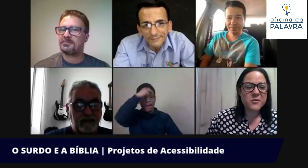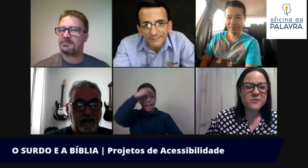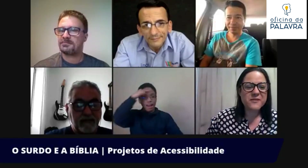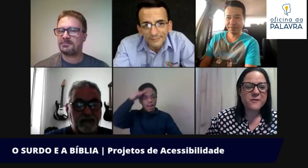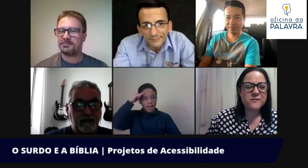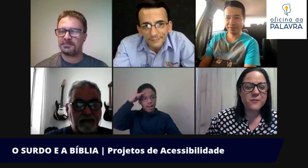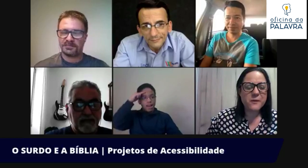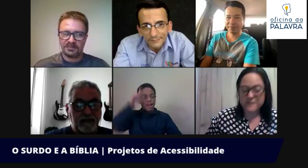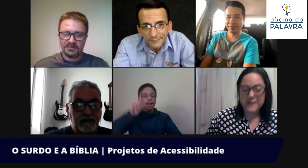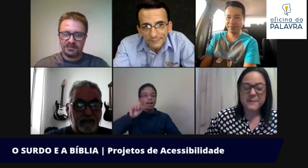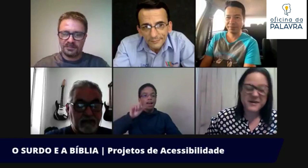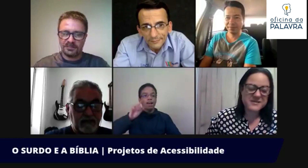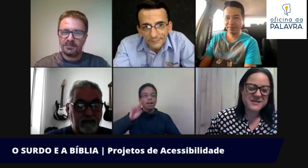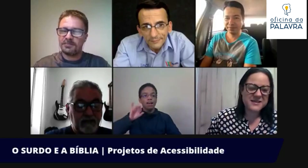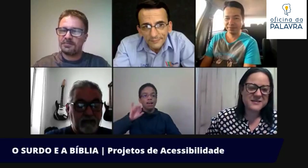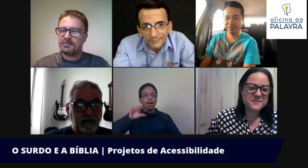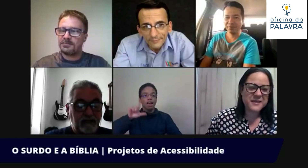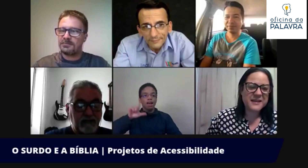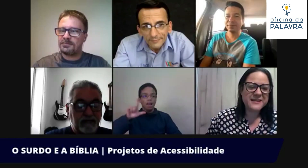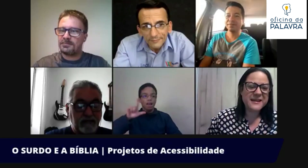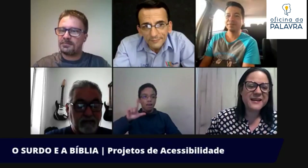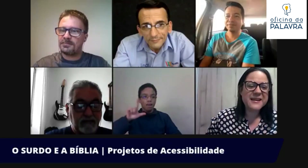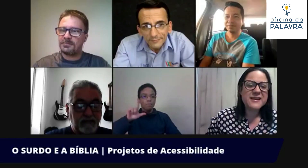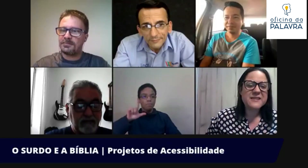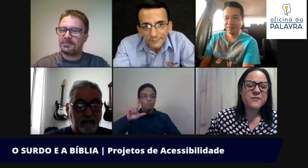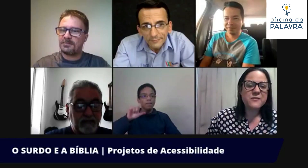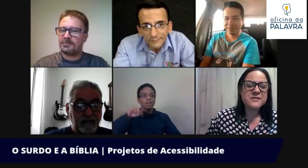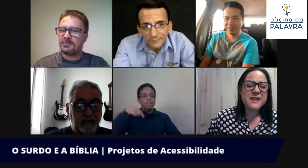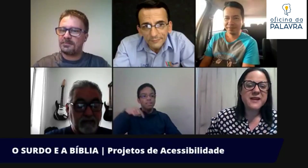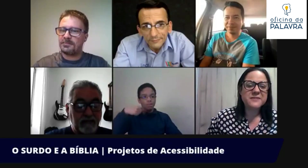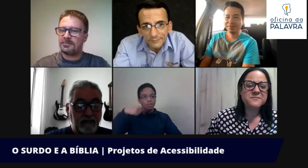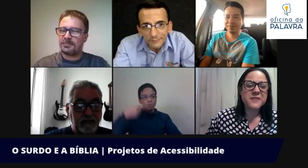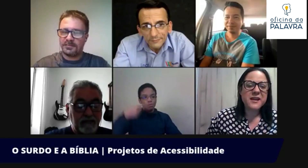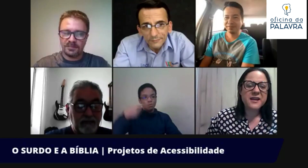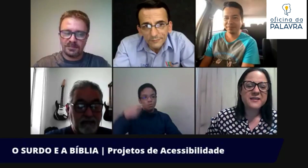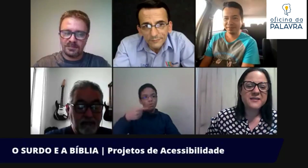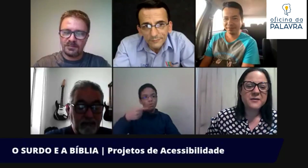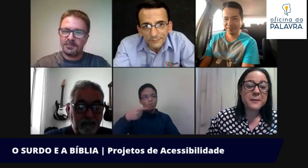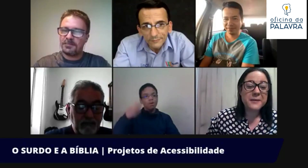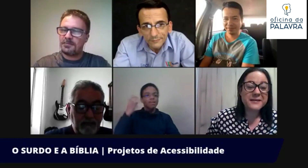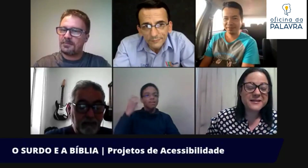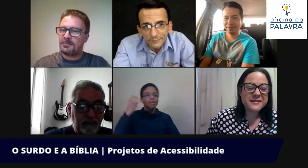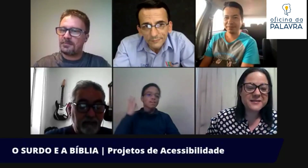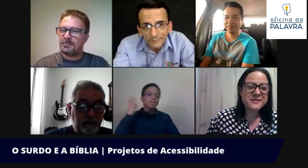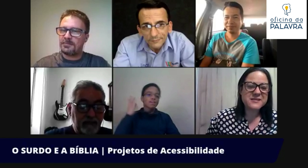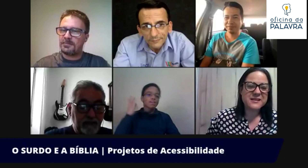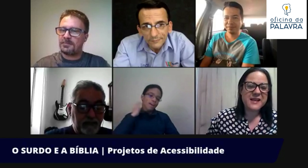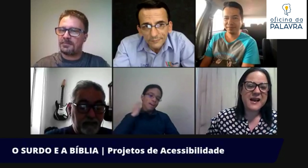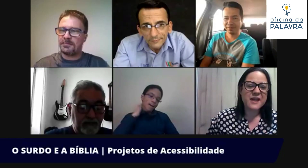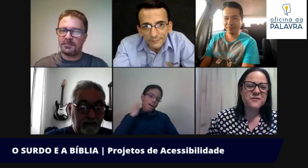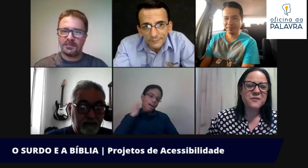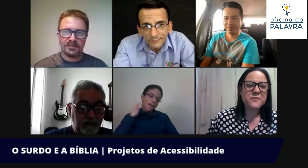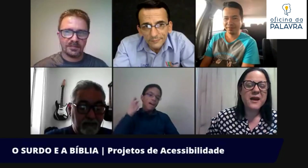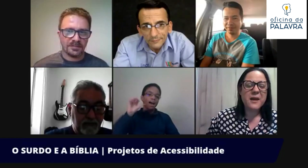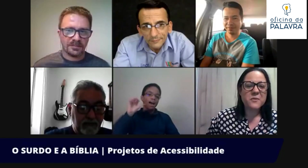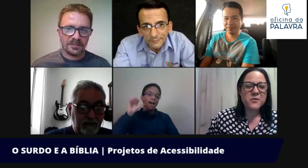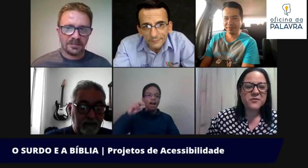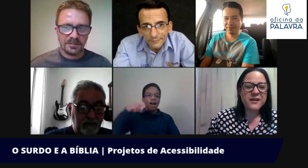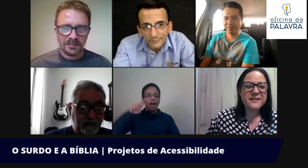que daqui a pouco vai aparecer também, né? Que vão estar, então, interpretando essa